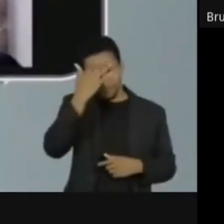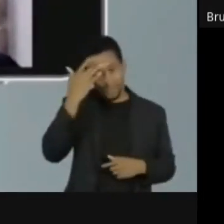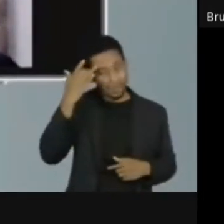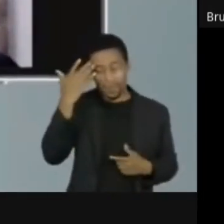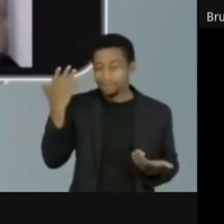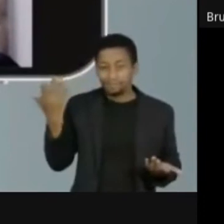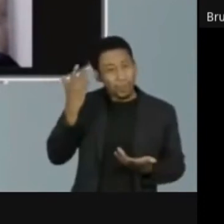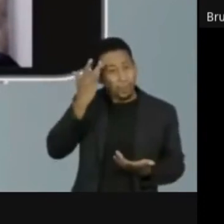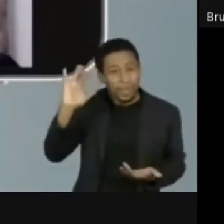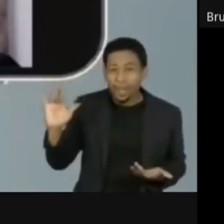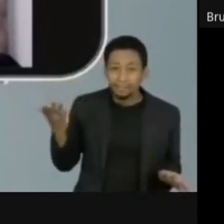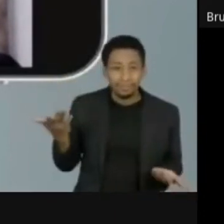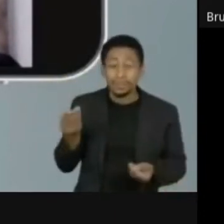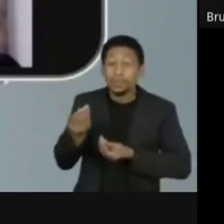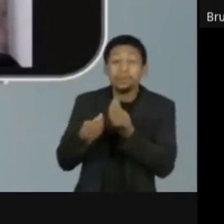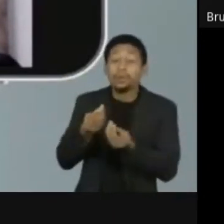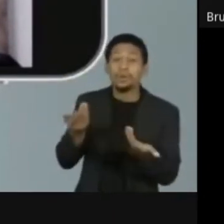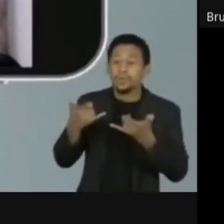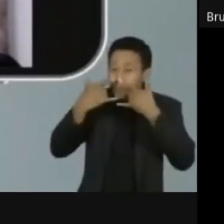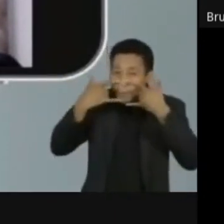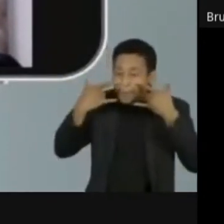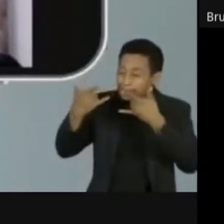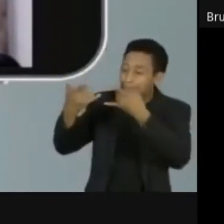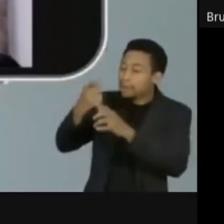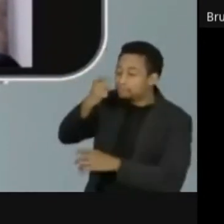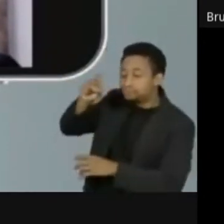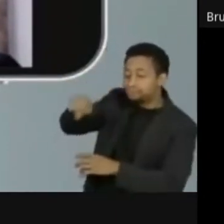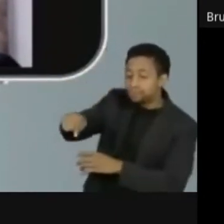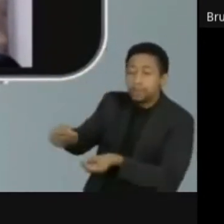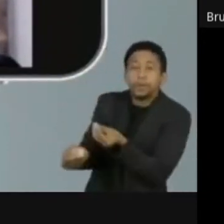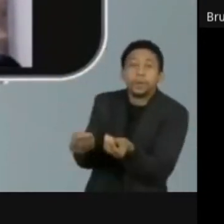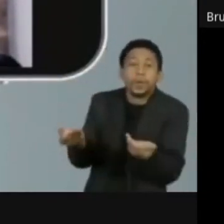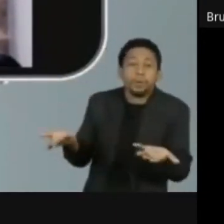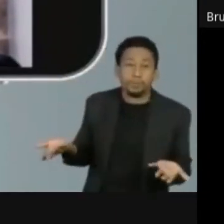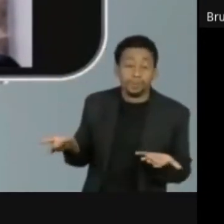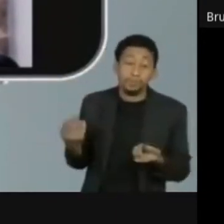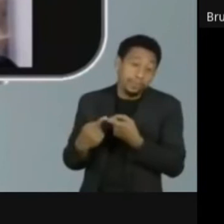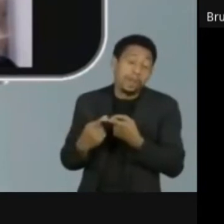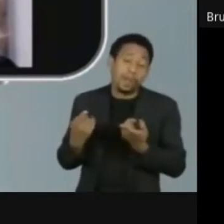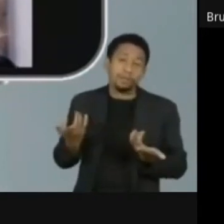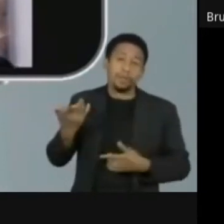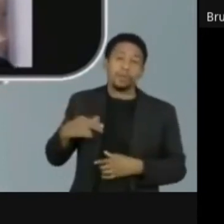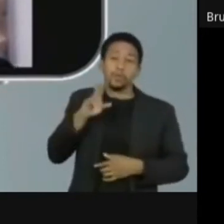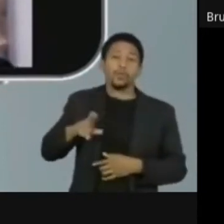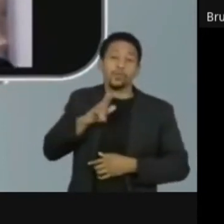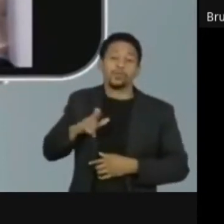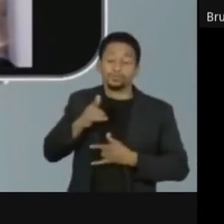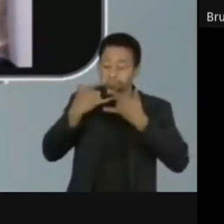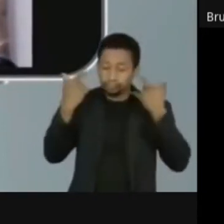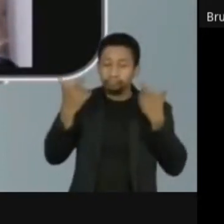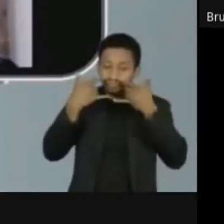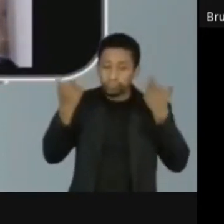sobre como fazer esse descarte de uma forma mais adequada, justamente porque ainda estão reutilizando esses